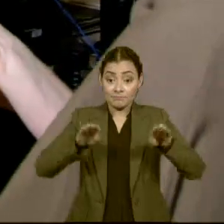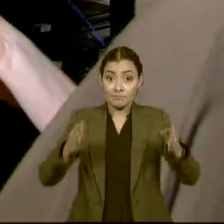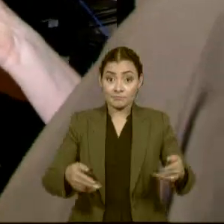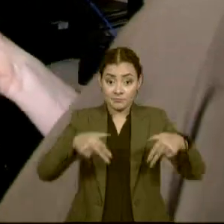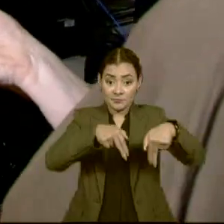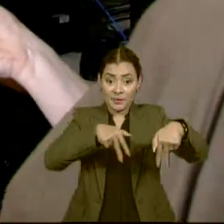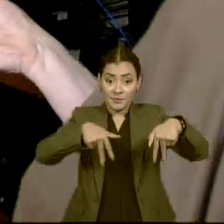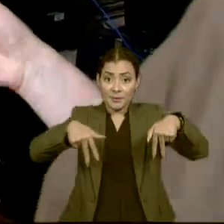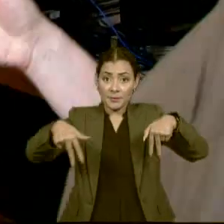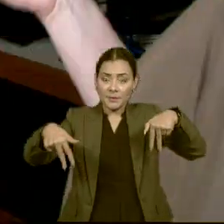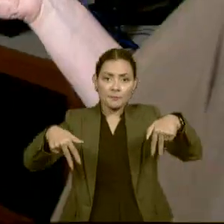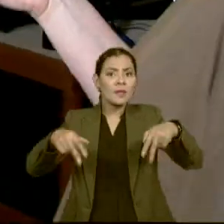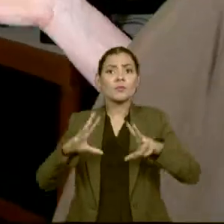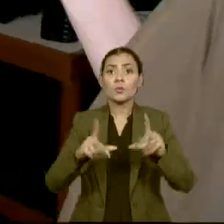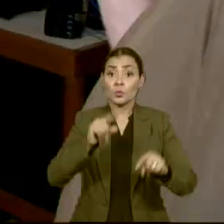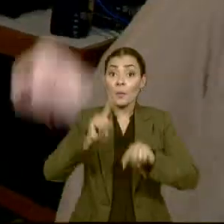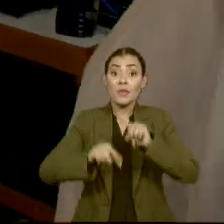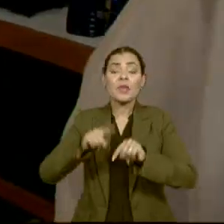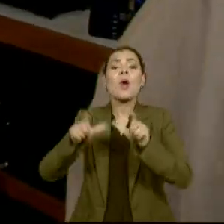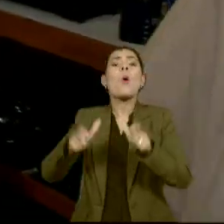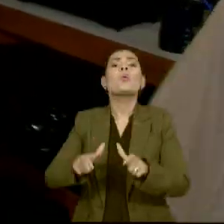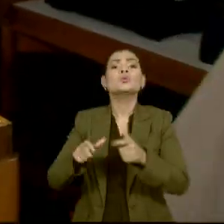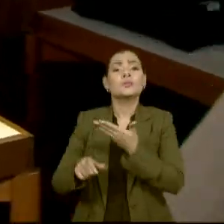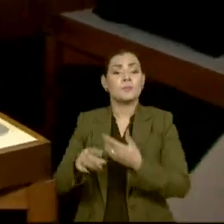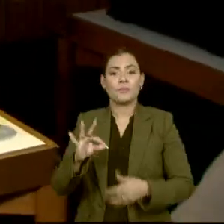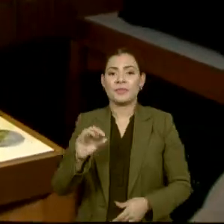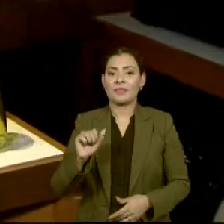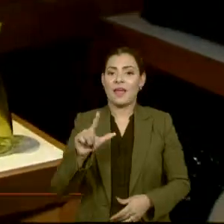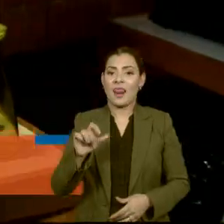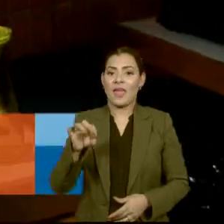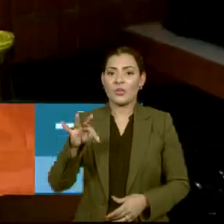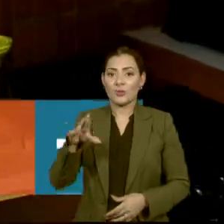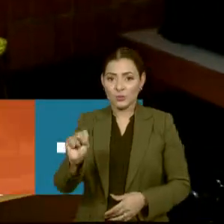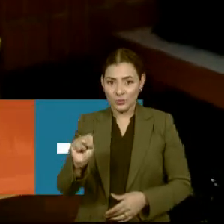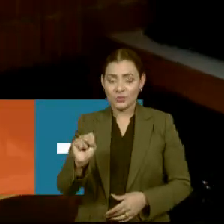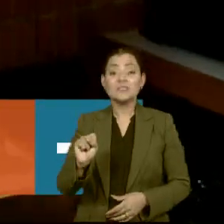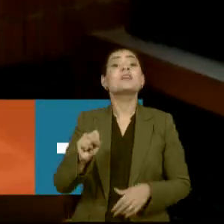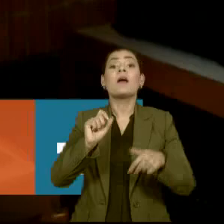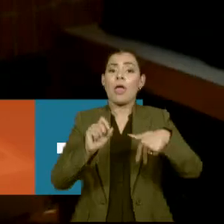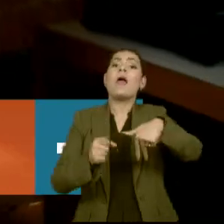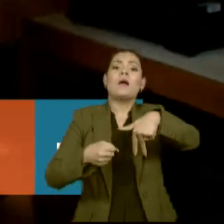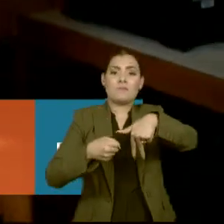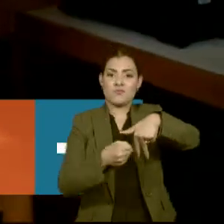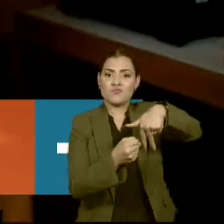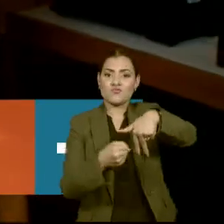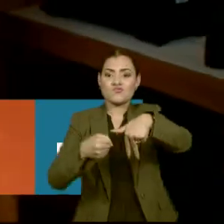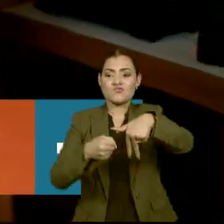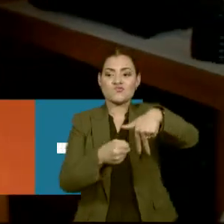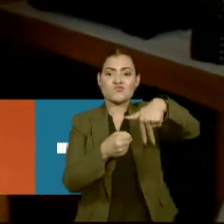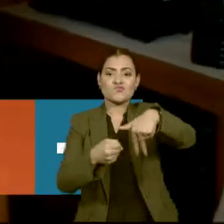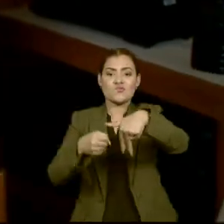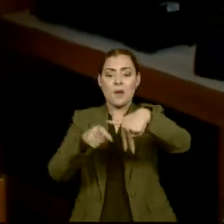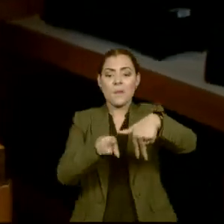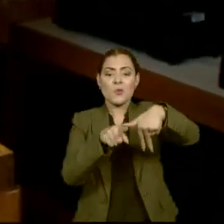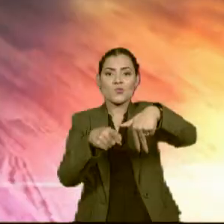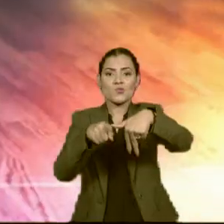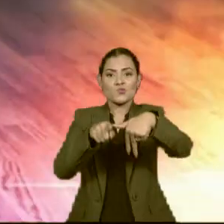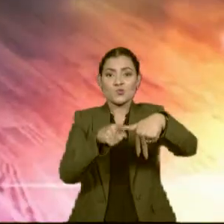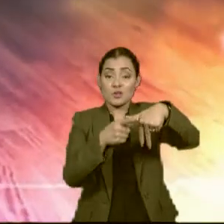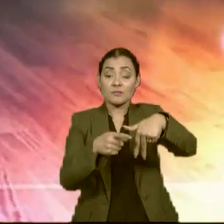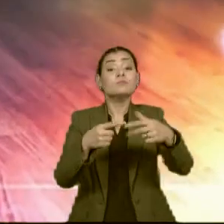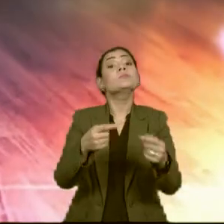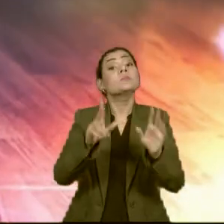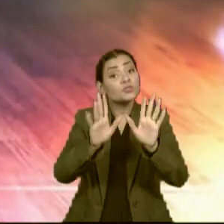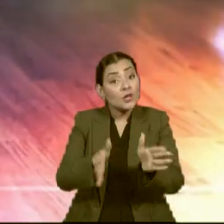Esse objeto faz parte do cenário de qual programa? Do Talentos. Foi feito por um musical. O Talentos é um programa que cada